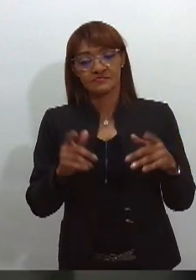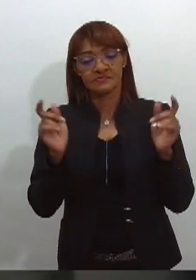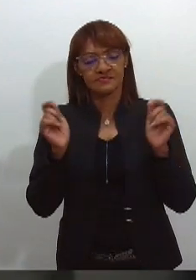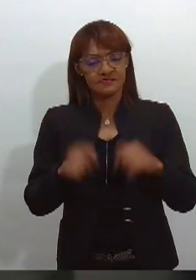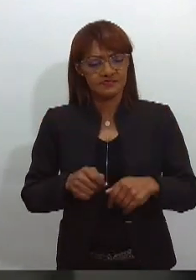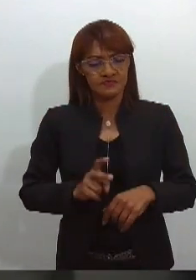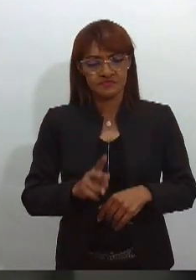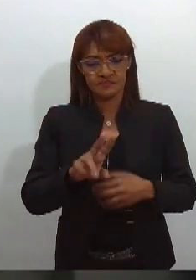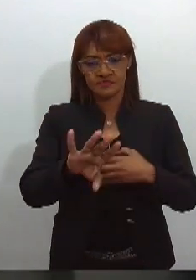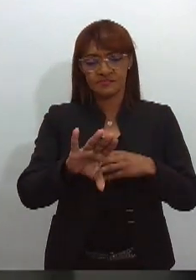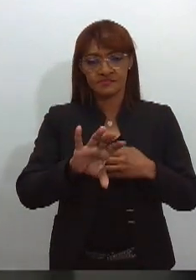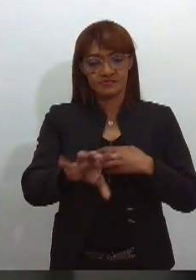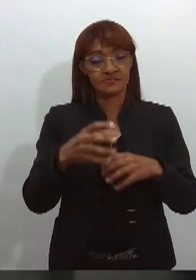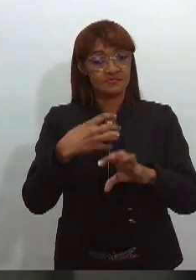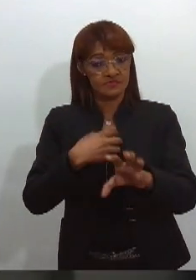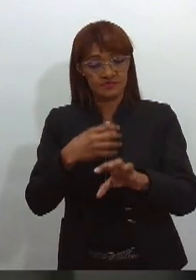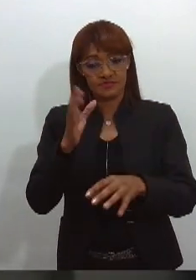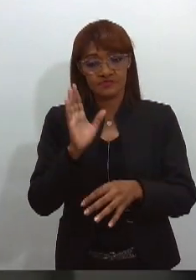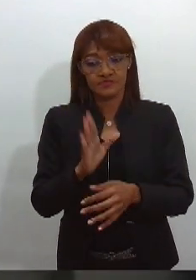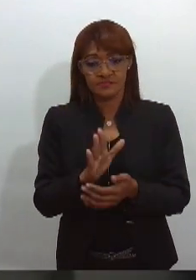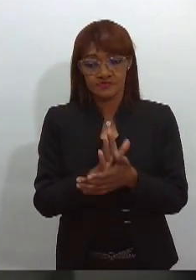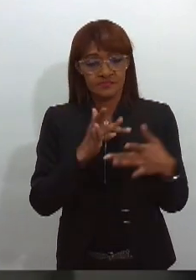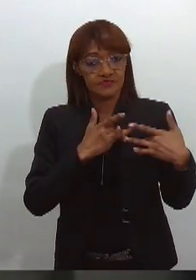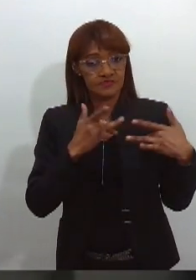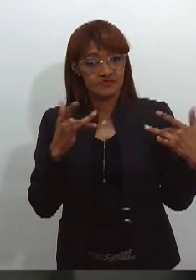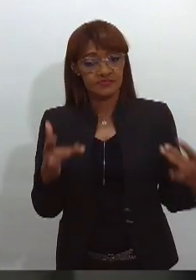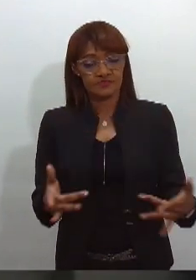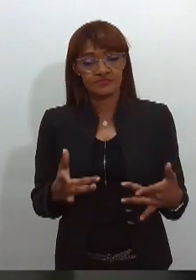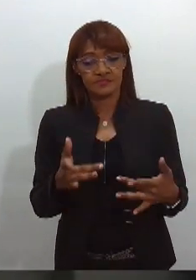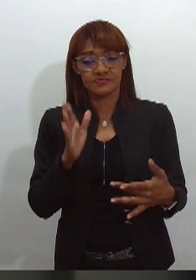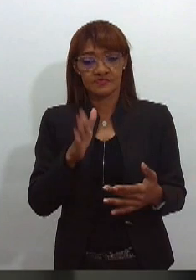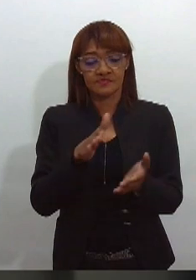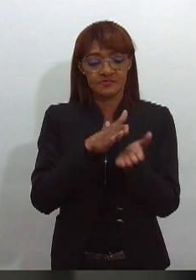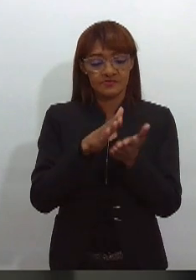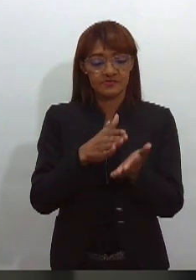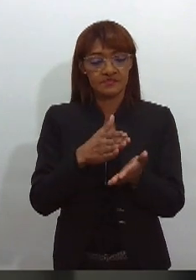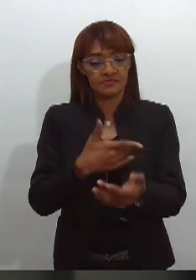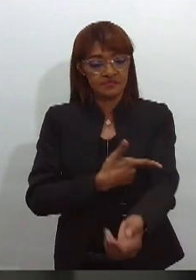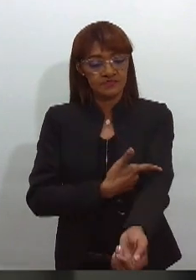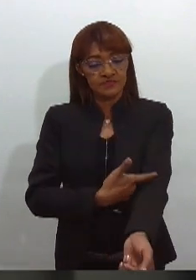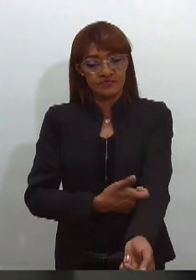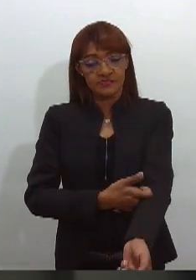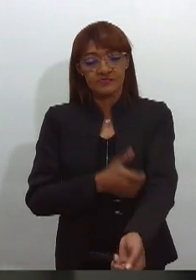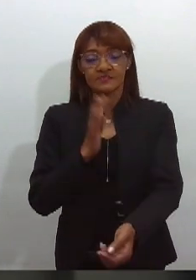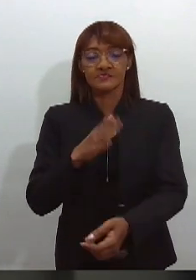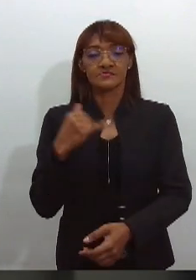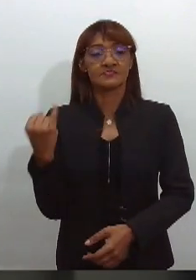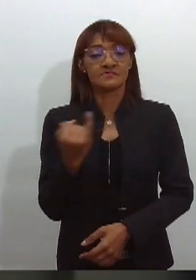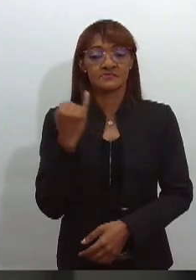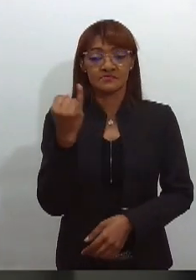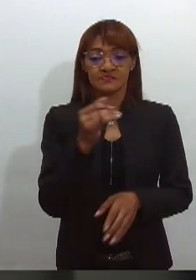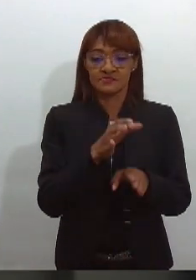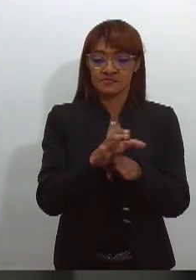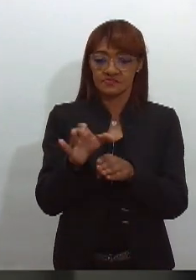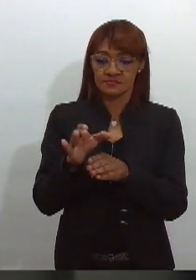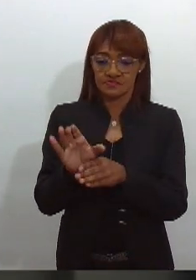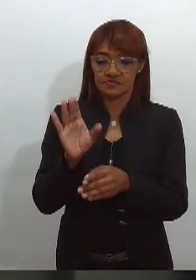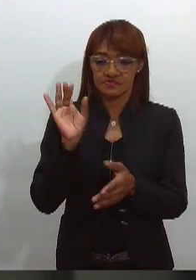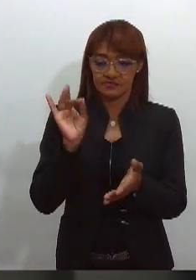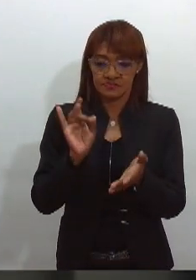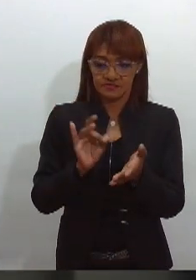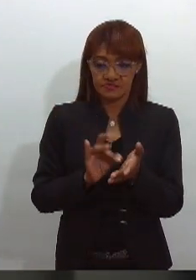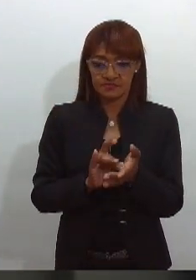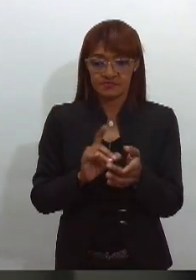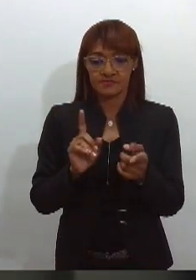Sangue. A iniciativa tem como objetivo conscientizar a população sobre o ato da doação com regularidade, além de homenagear